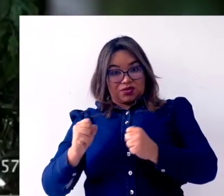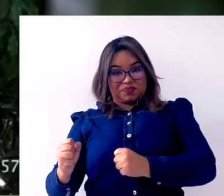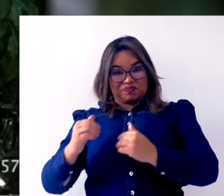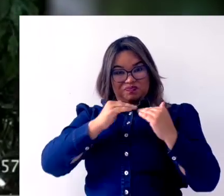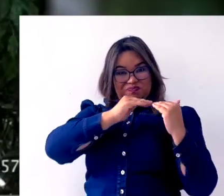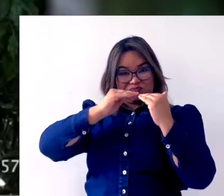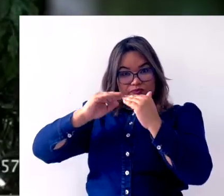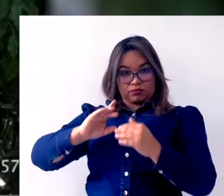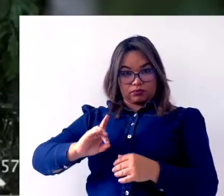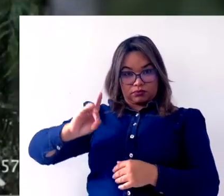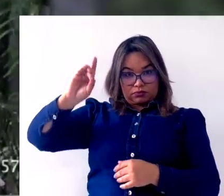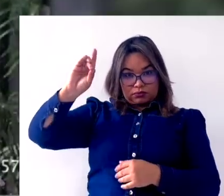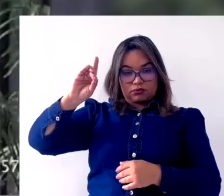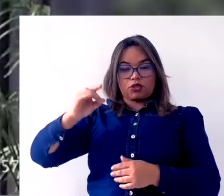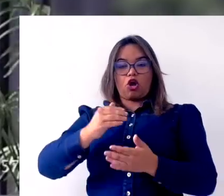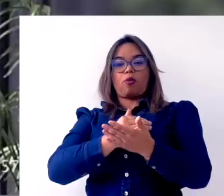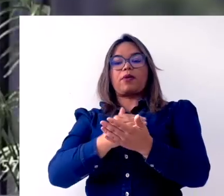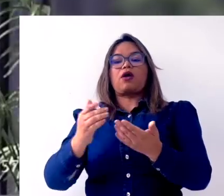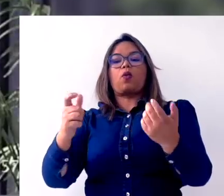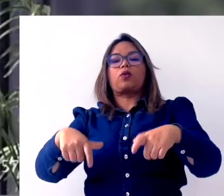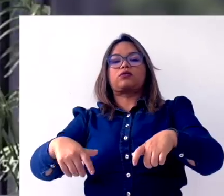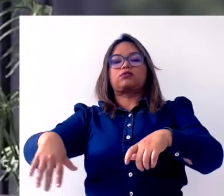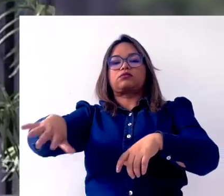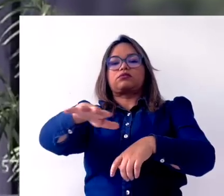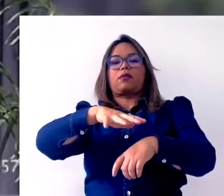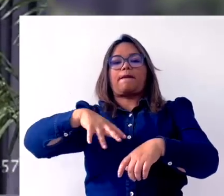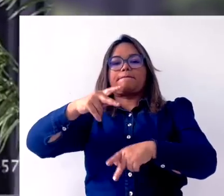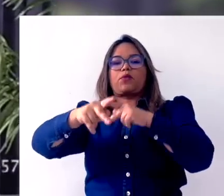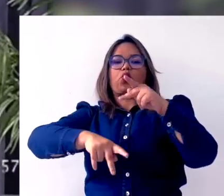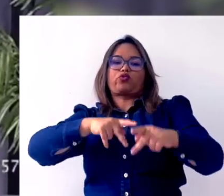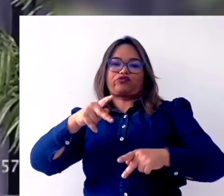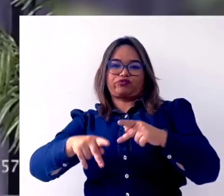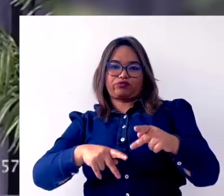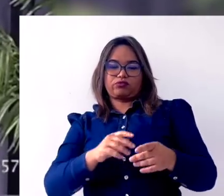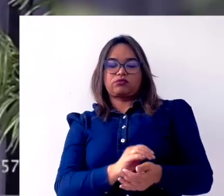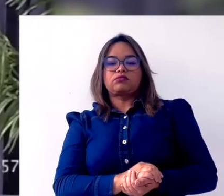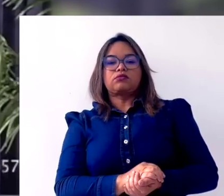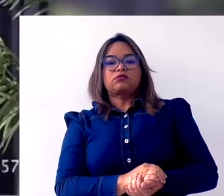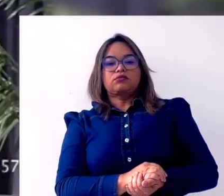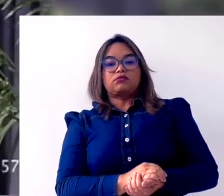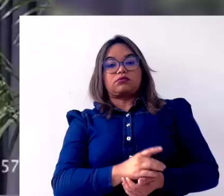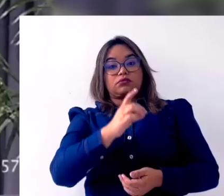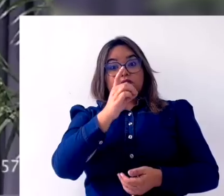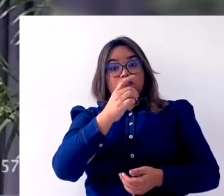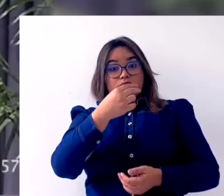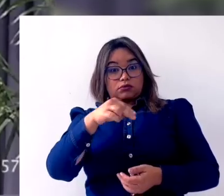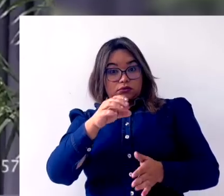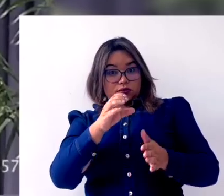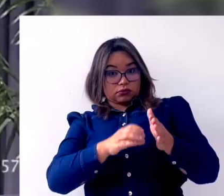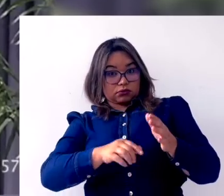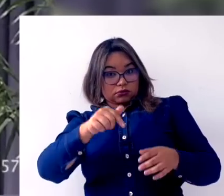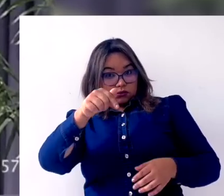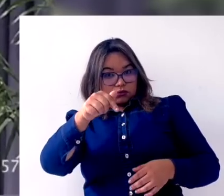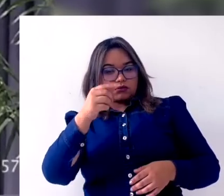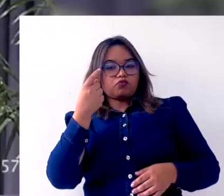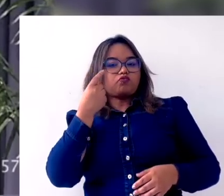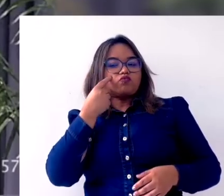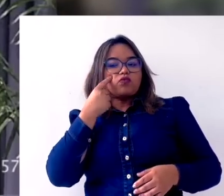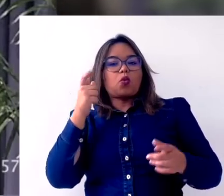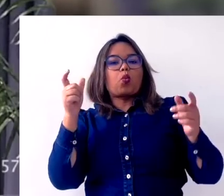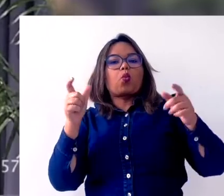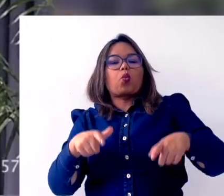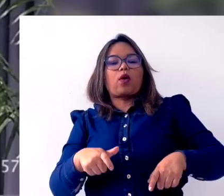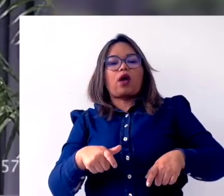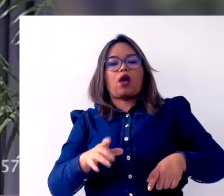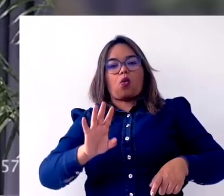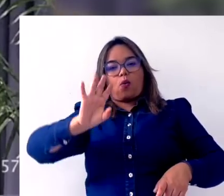levanta contra o Altíssimo sai do meio das nações. E em Daniel capítulo 7 nós vemos que ele sai ali de